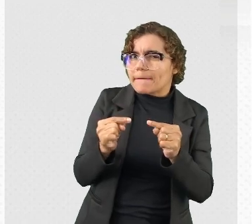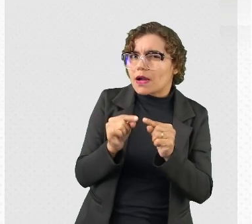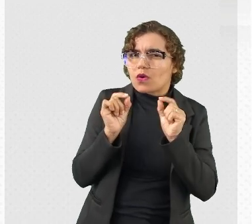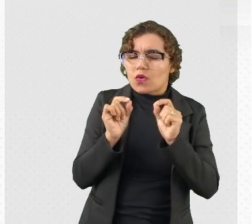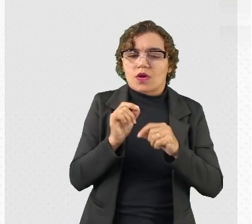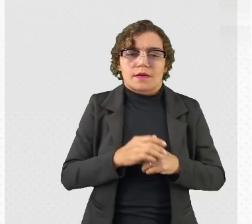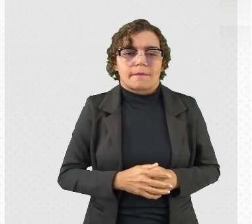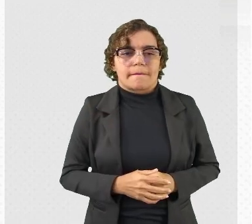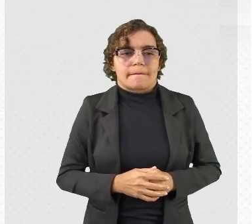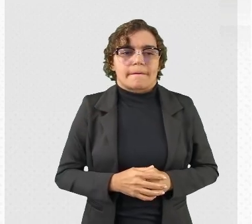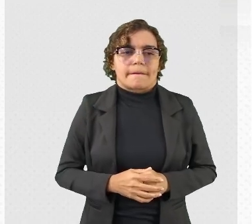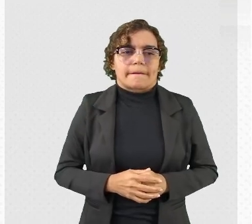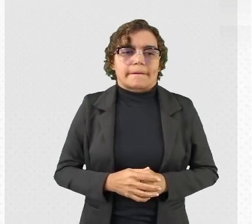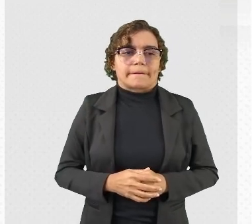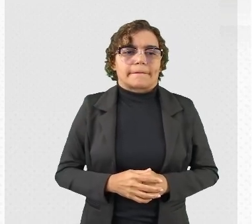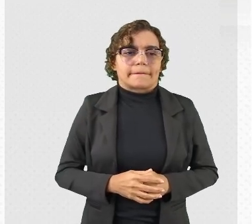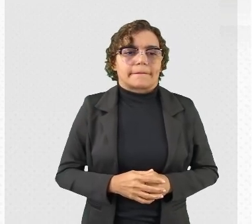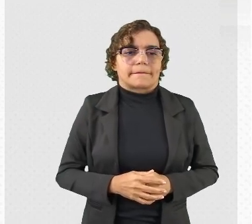no caso,